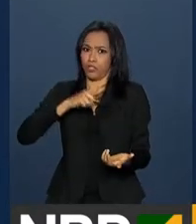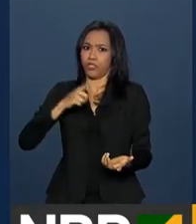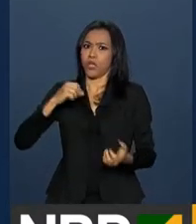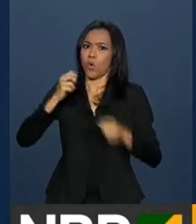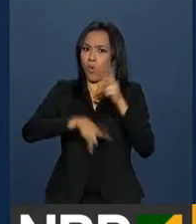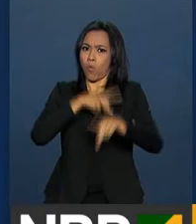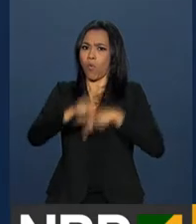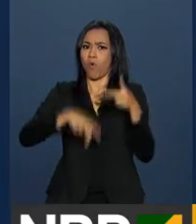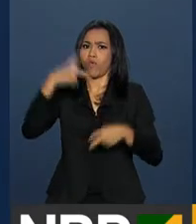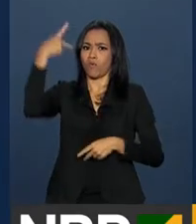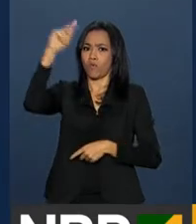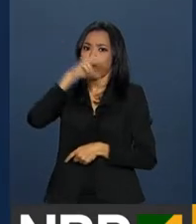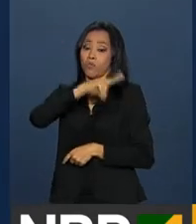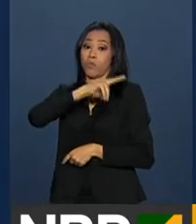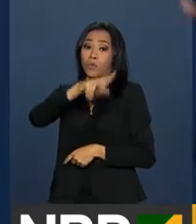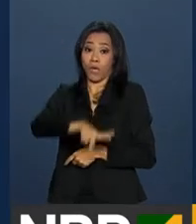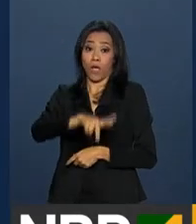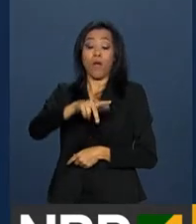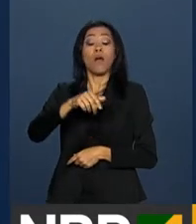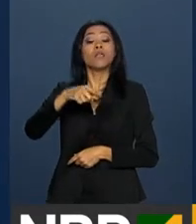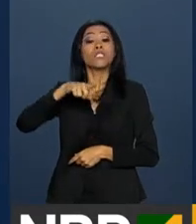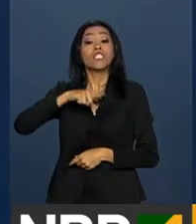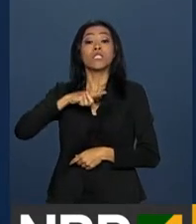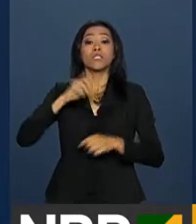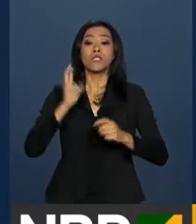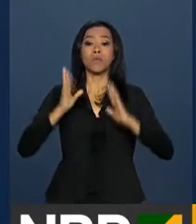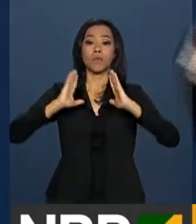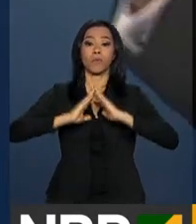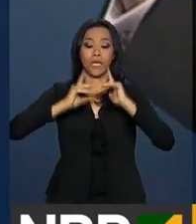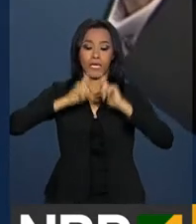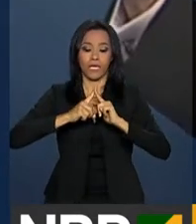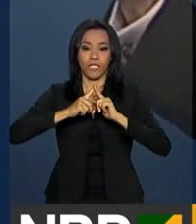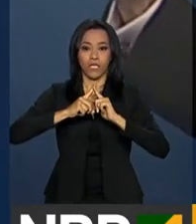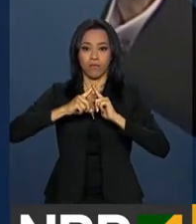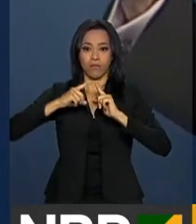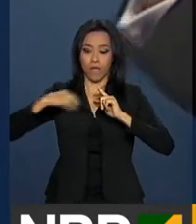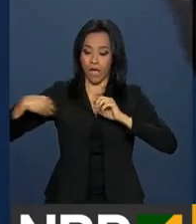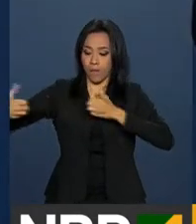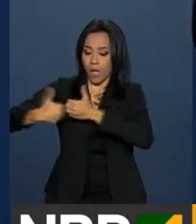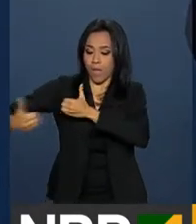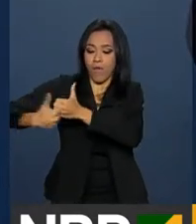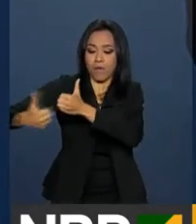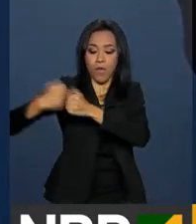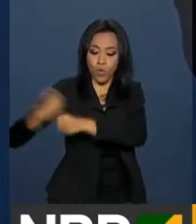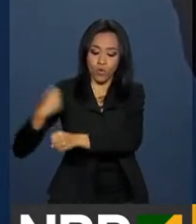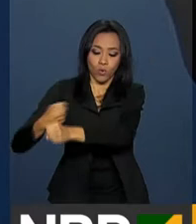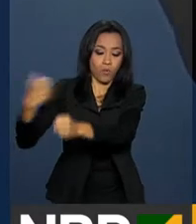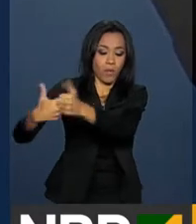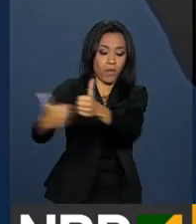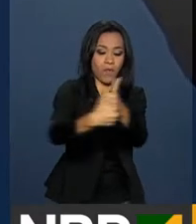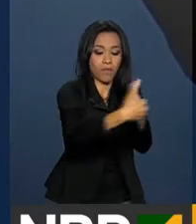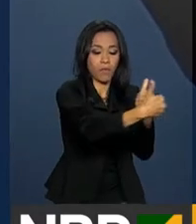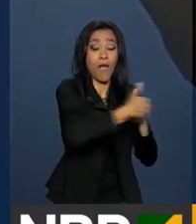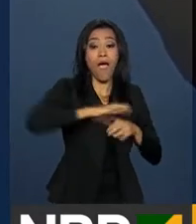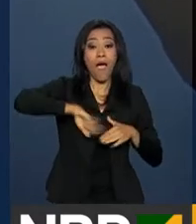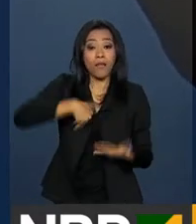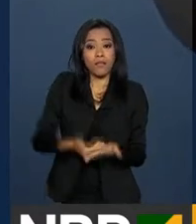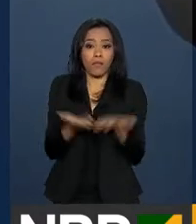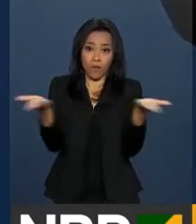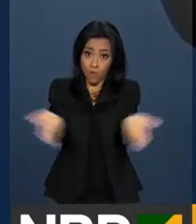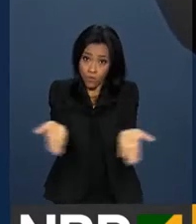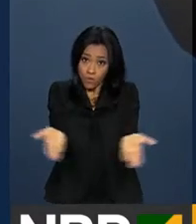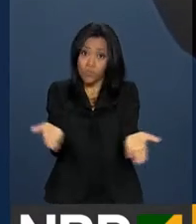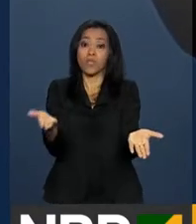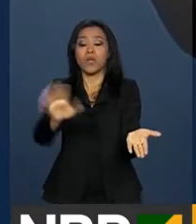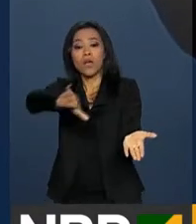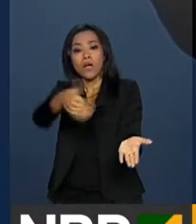se agrupavam em torno de uma igreja, de um templo, não é? E até hoje, quando nós vamos aí pelas estradas brasileiras, de vez em quando,